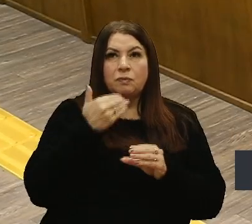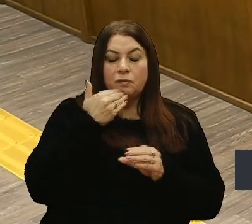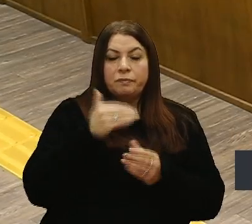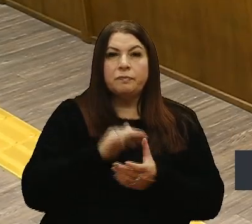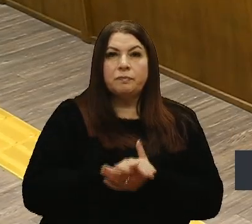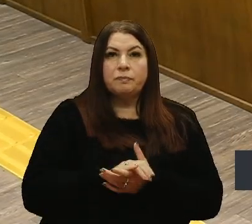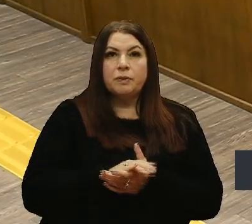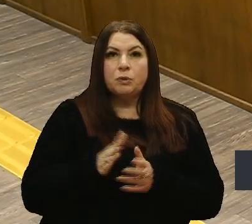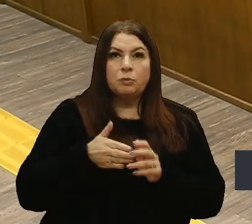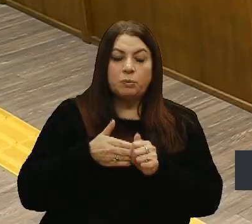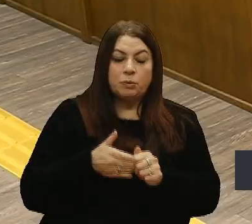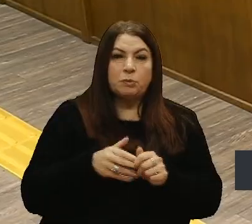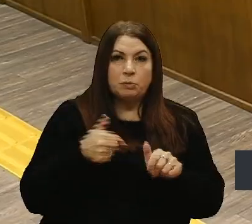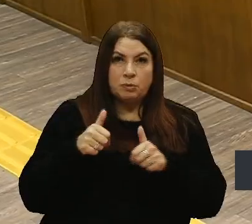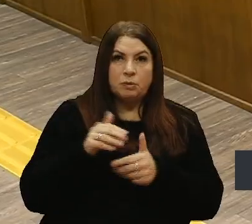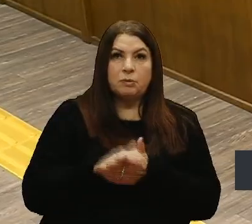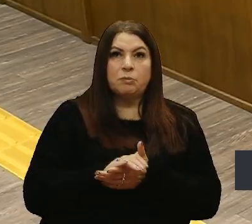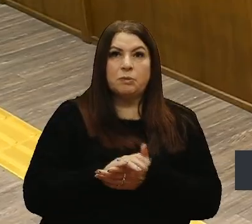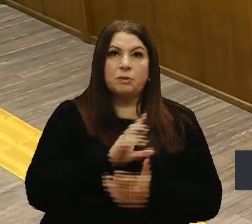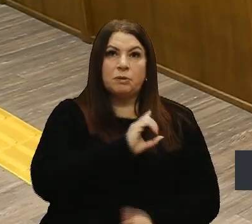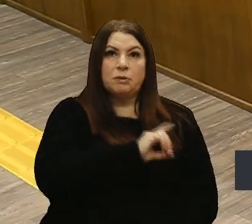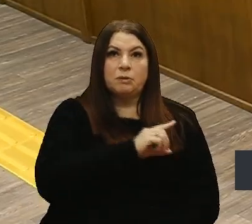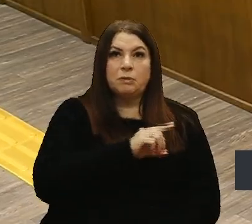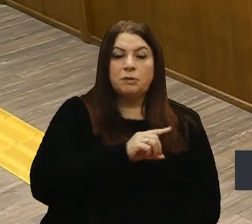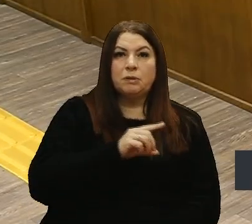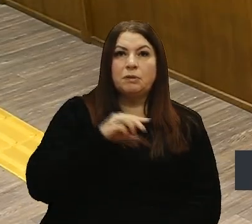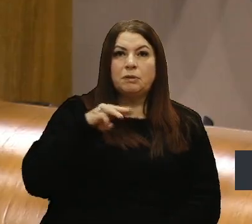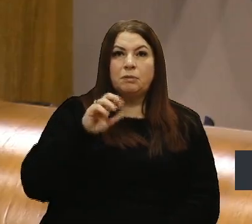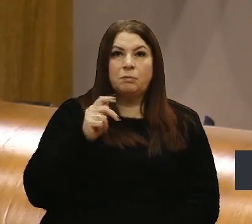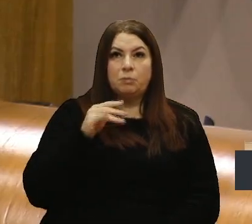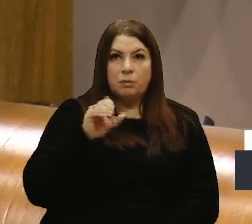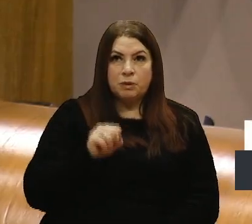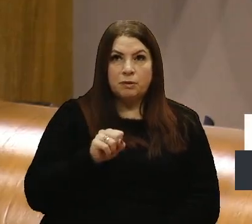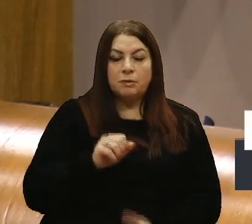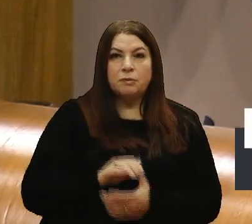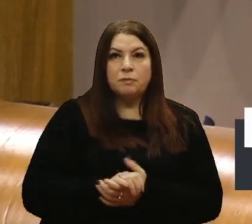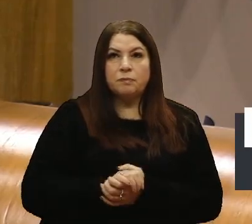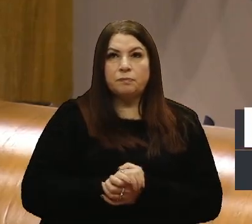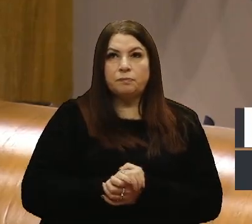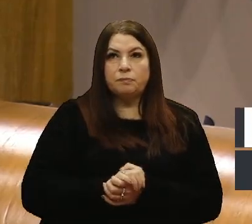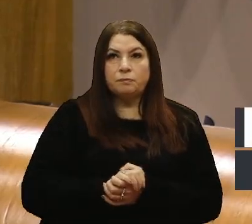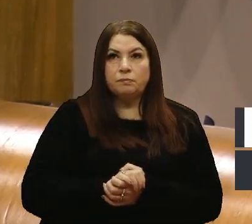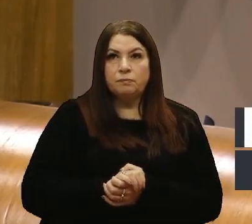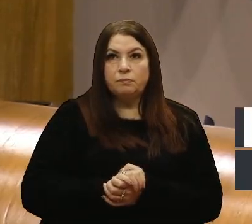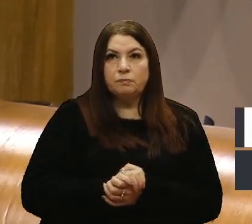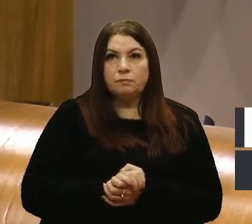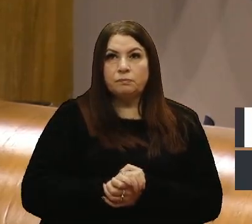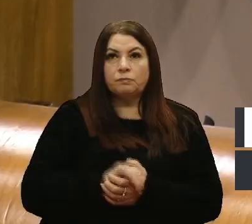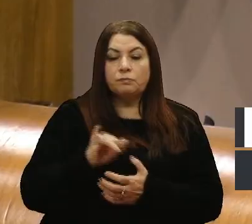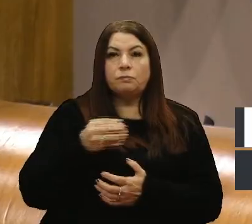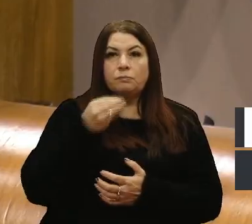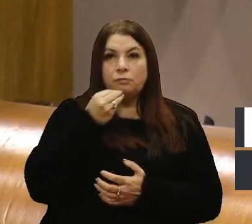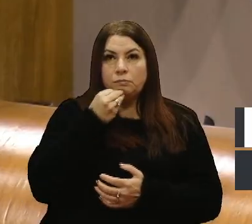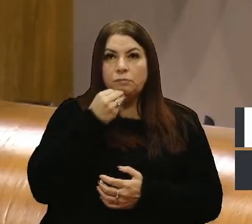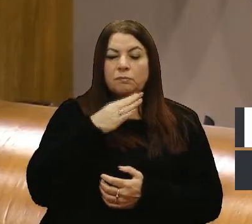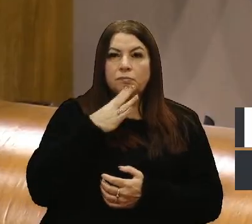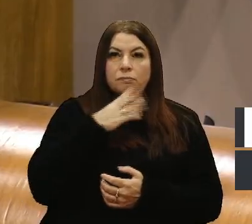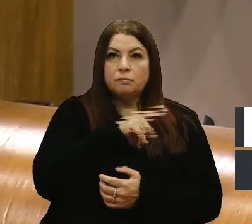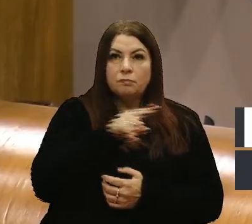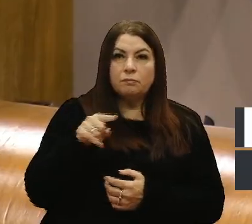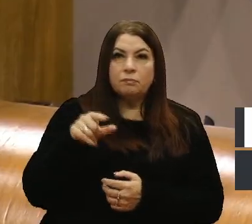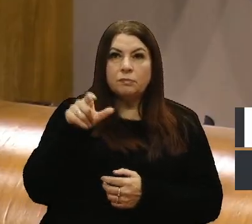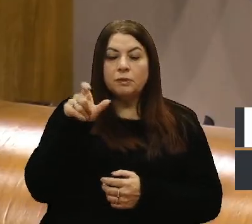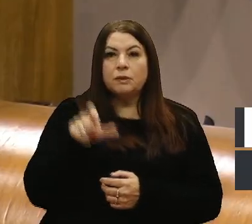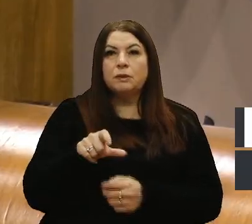favorável. Eu acompanho o trabalho do delegado deputado Matheus Laiola e tive a oportunidade de conhecê-lo pessoalmente